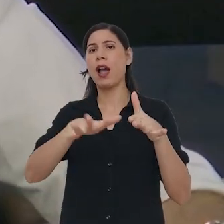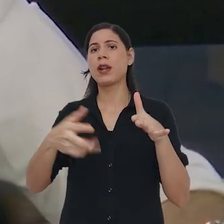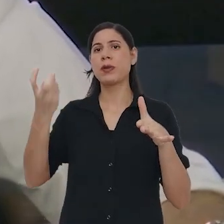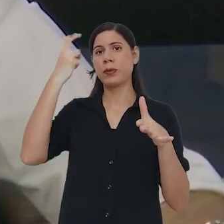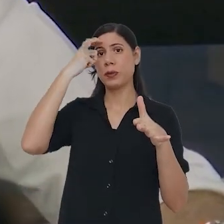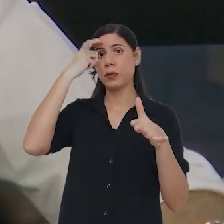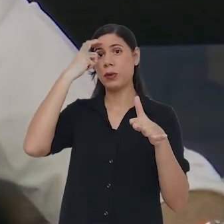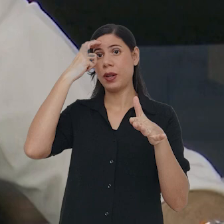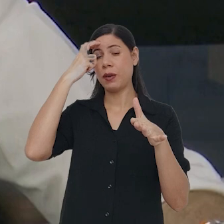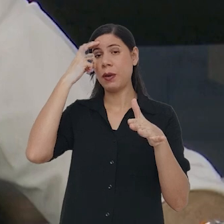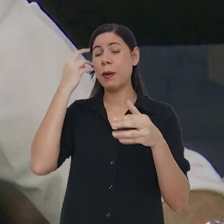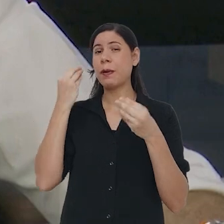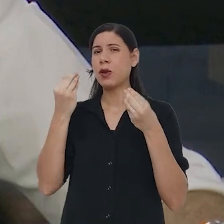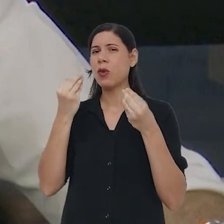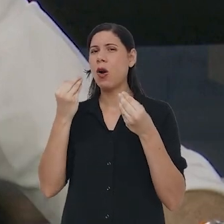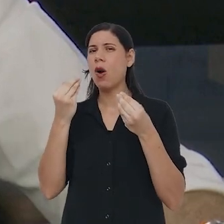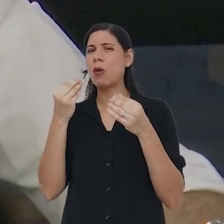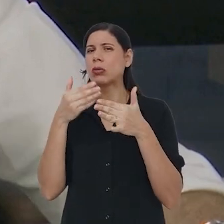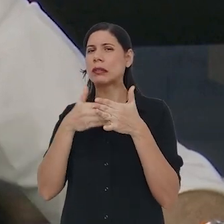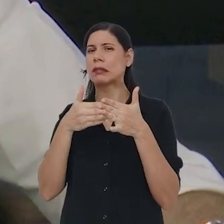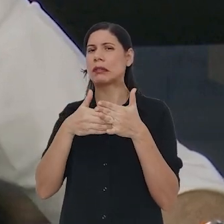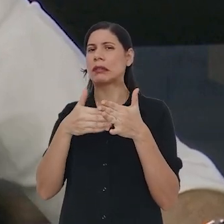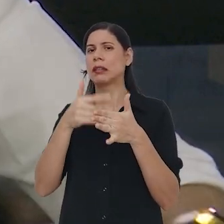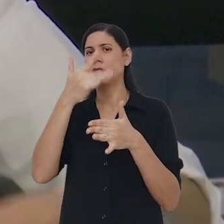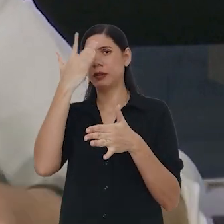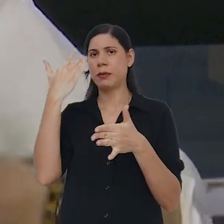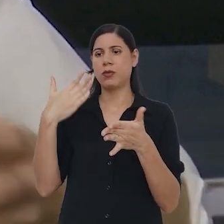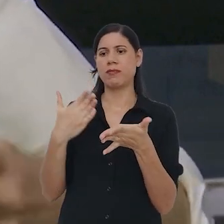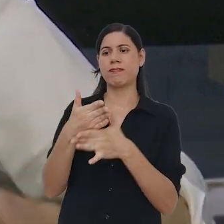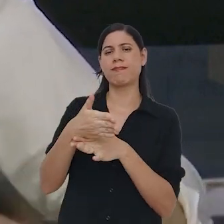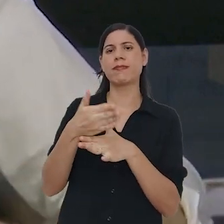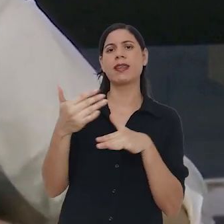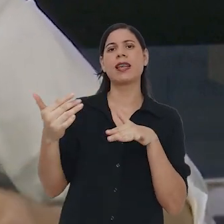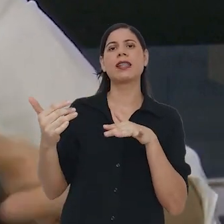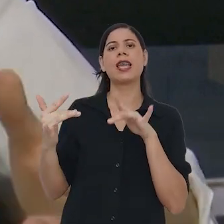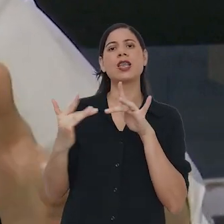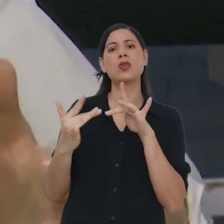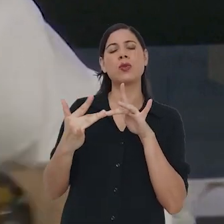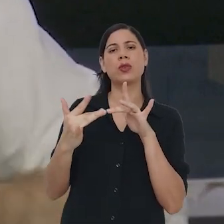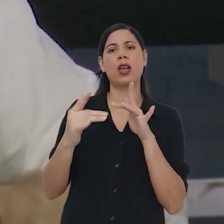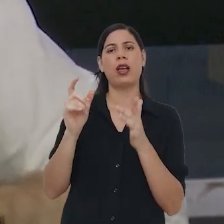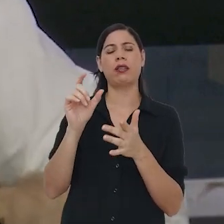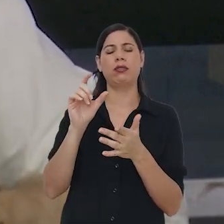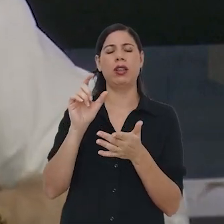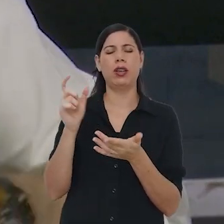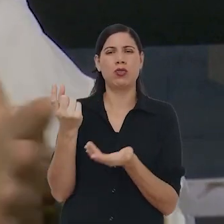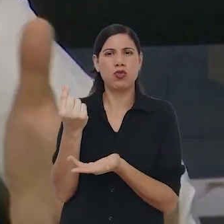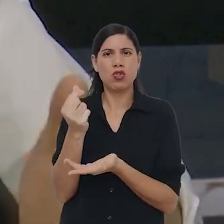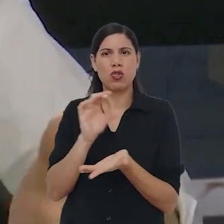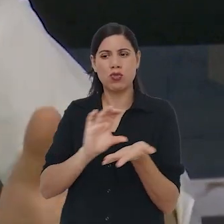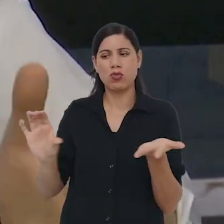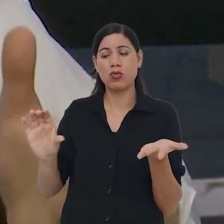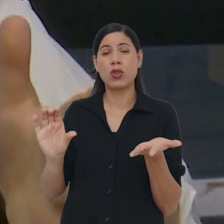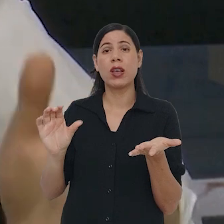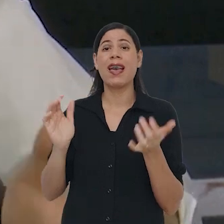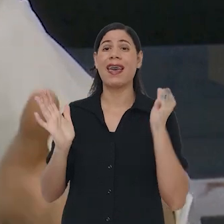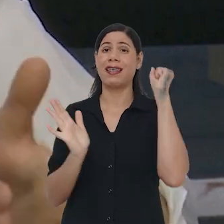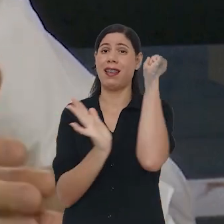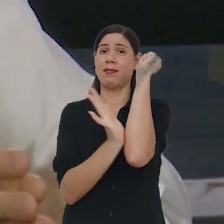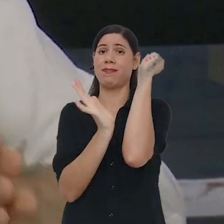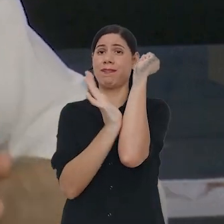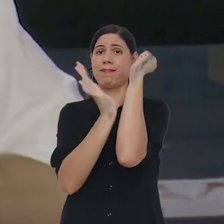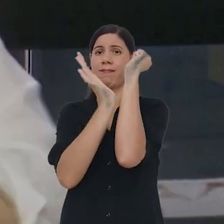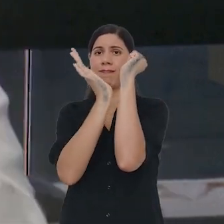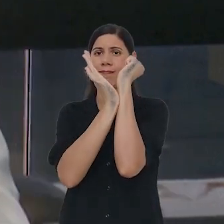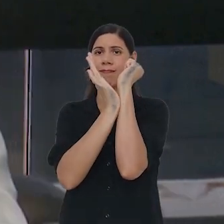cultural. Onde é o gargalo que impede, às vezes, o acesso? É na parte burocrática, quando a gente chega na